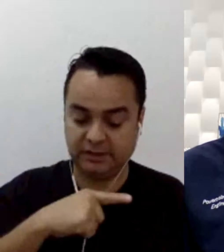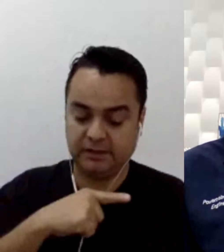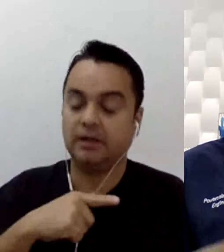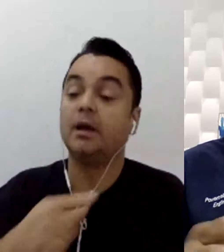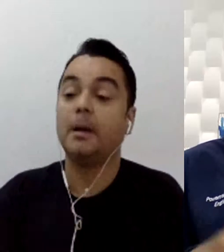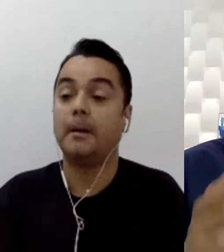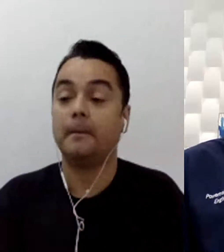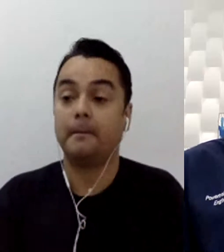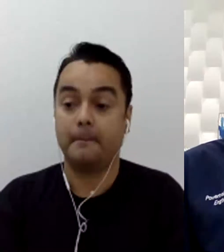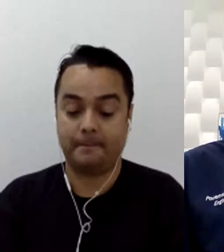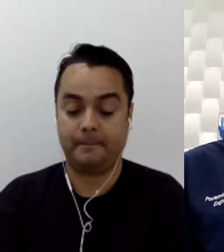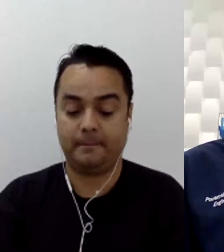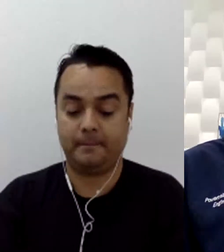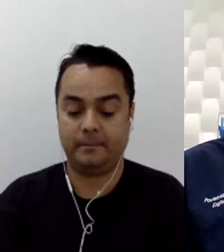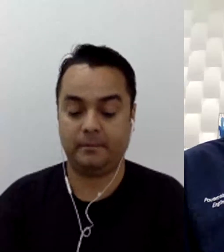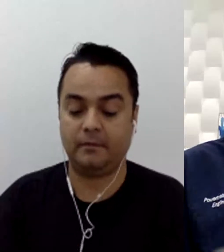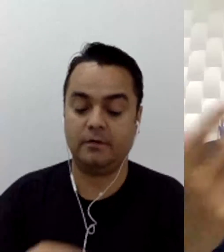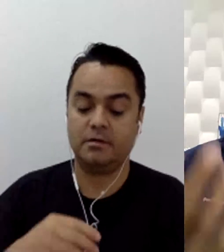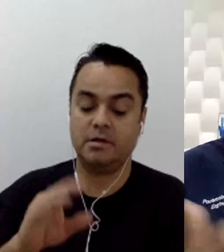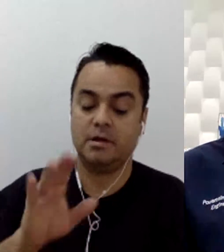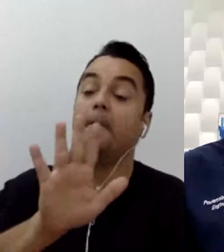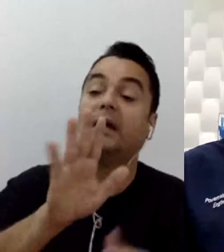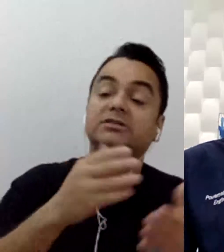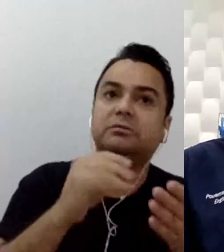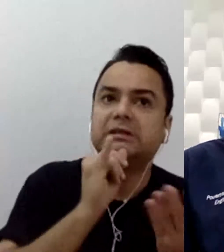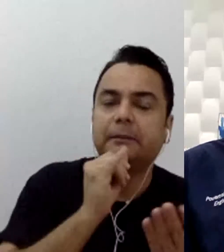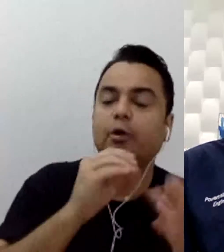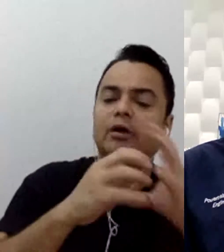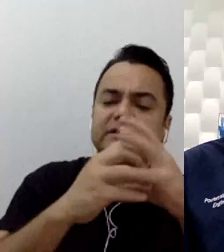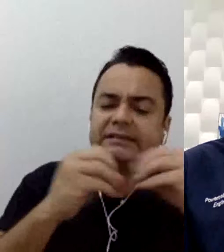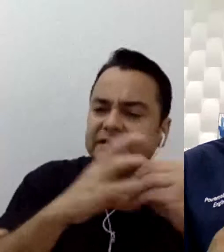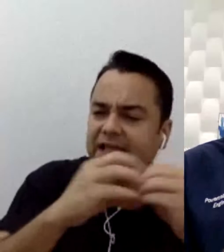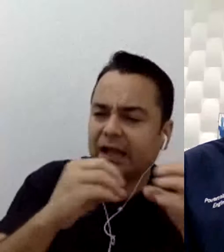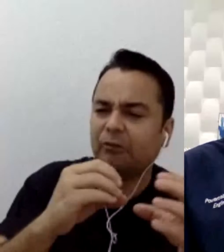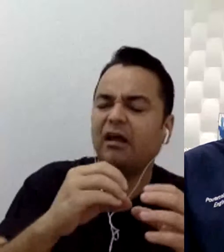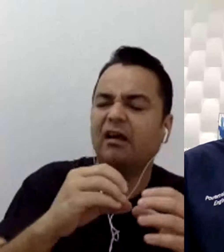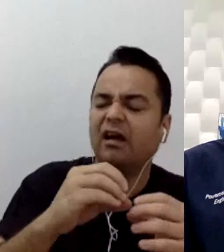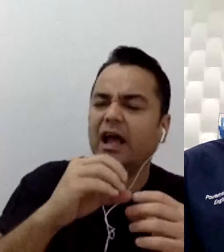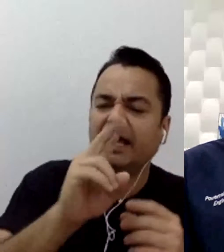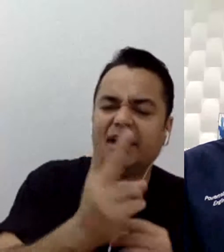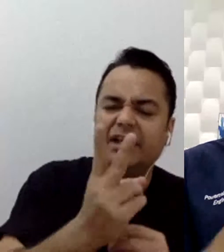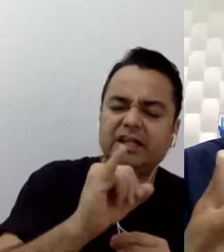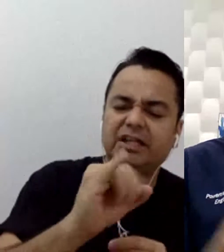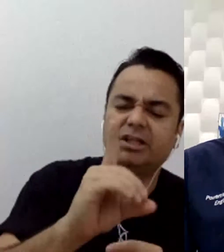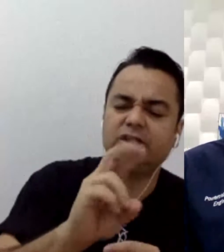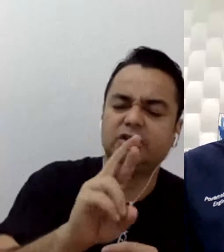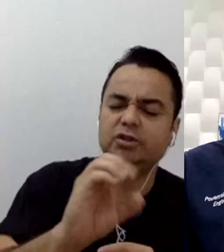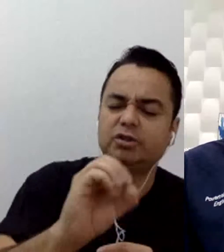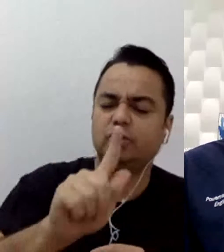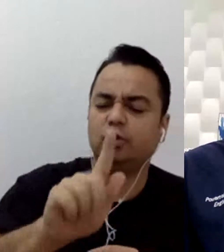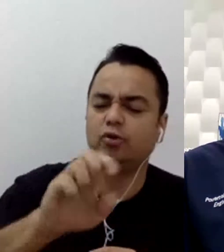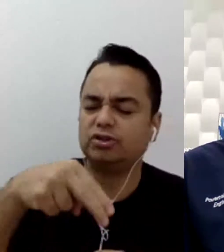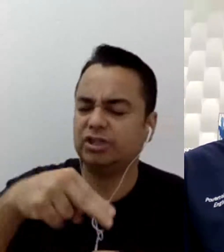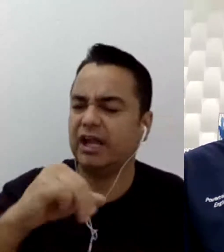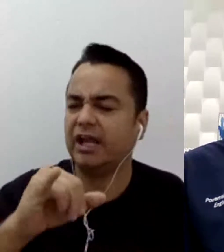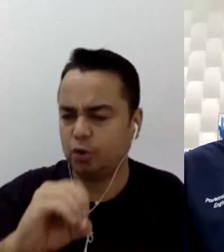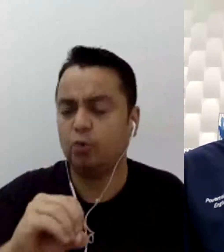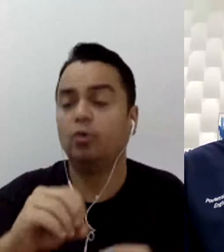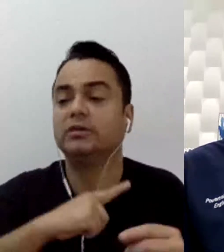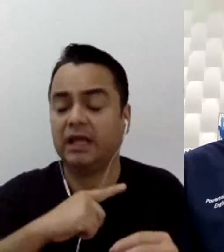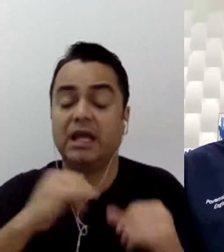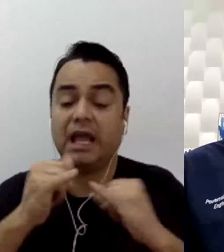de hidrogênio, de combustíveis, por exemplo, células de hidrogênio, são outras formas de combustão, outra forma de gerar energia